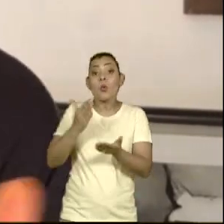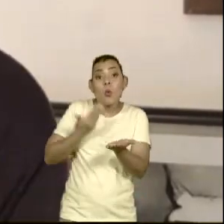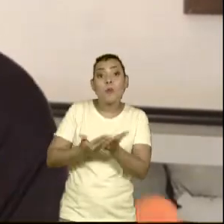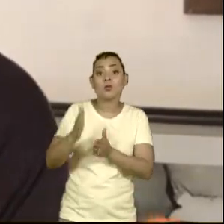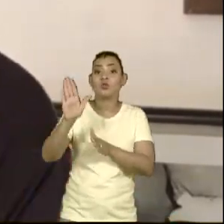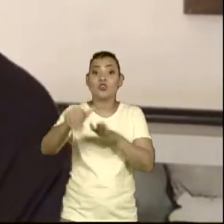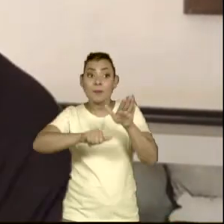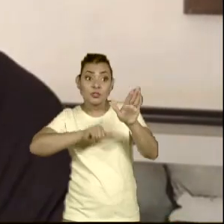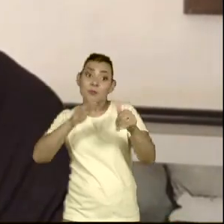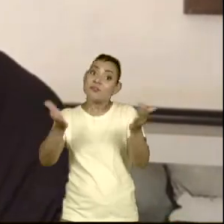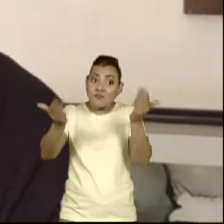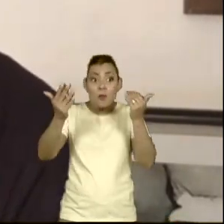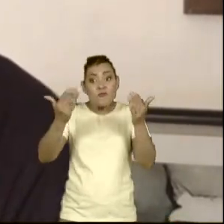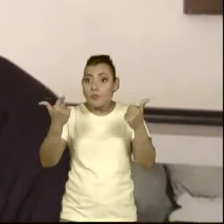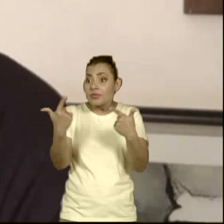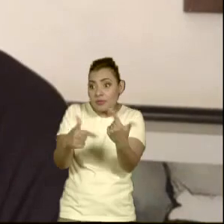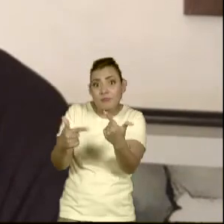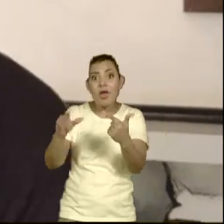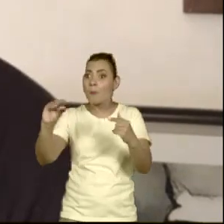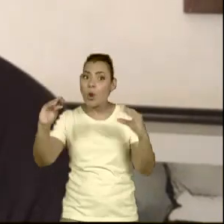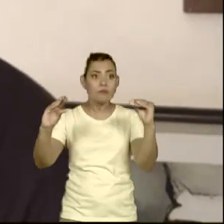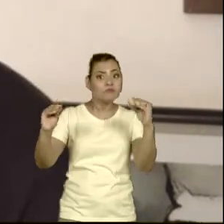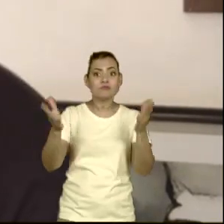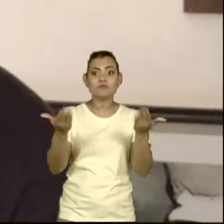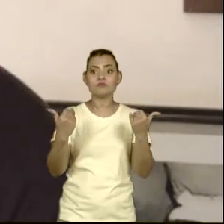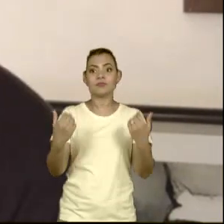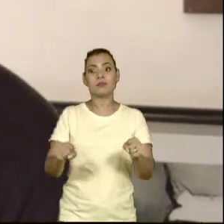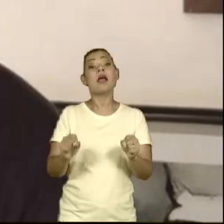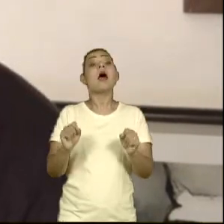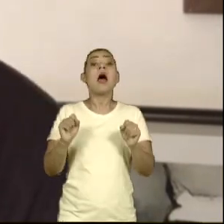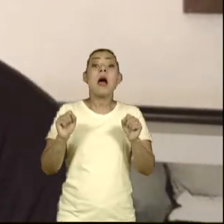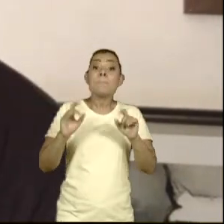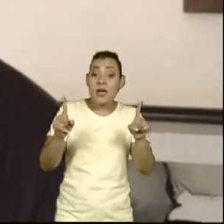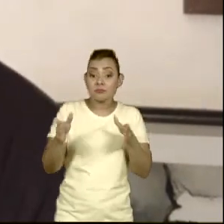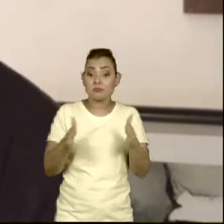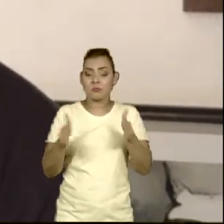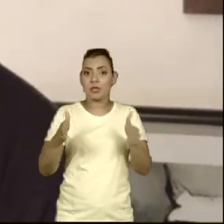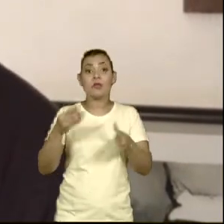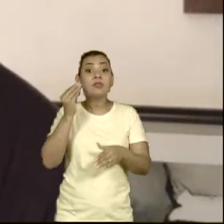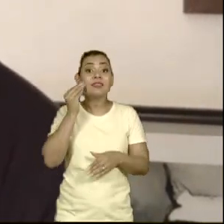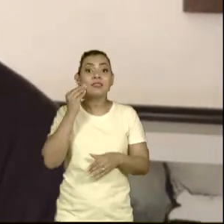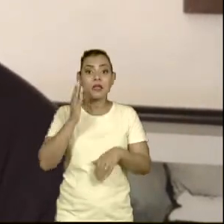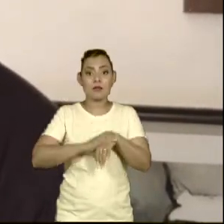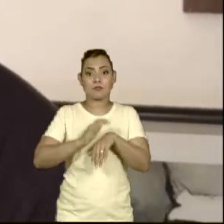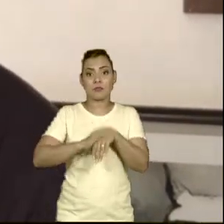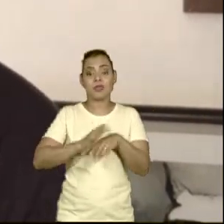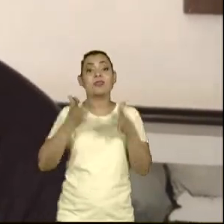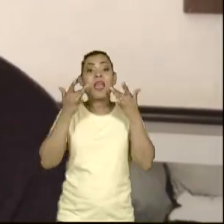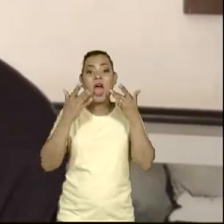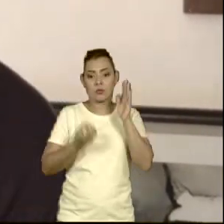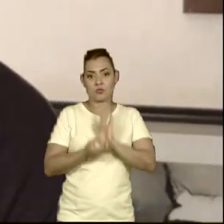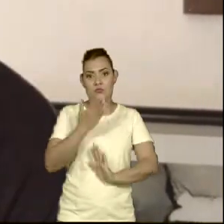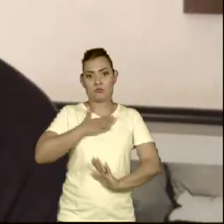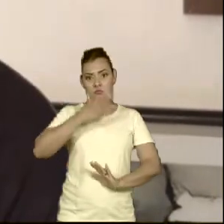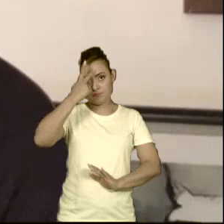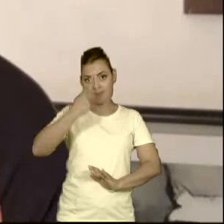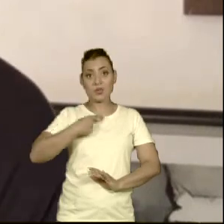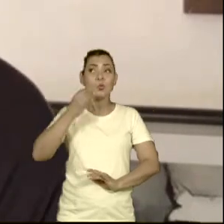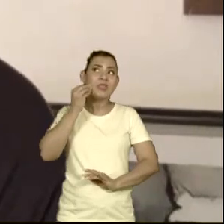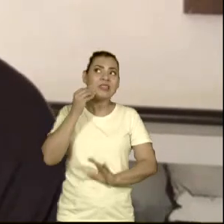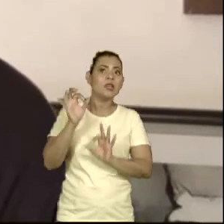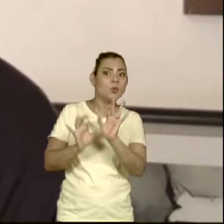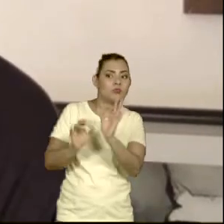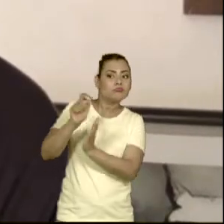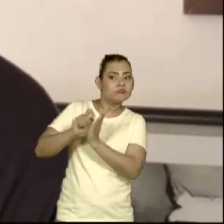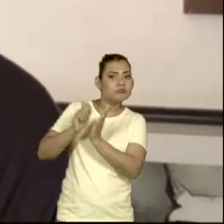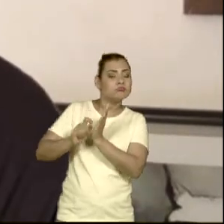chamado para dar vida a esses bonecos. Na época, eu fui tentar fazer a minha primeira produção teatral. Eu já estava tentando montar